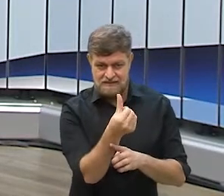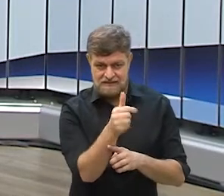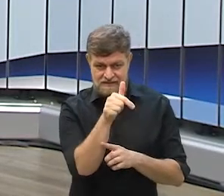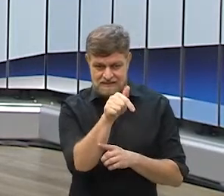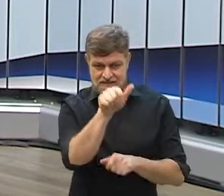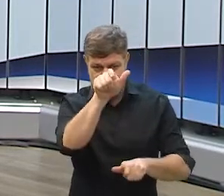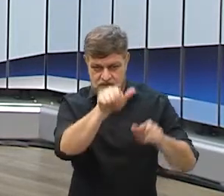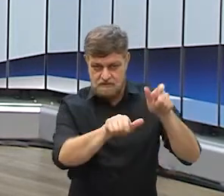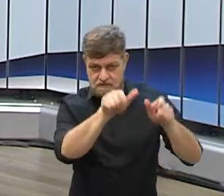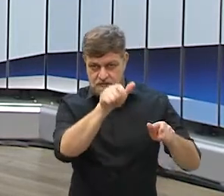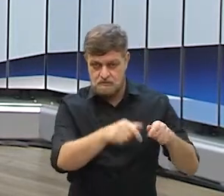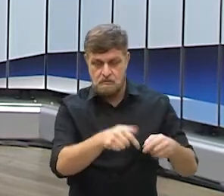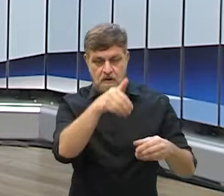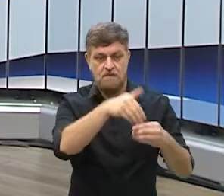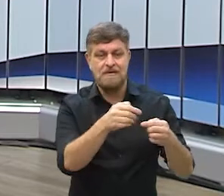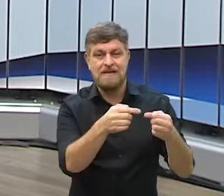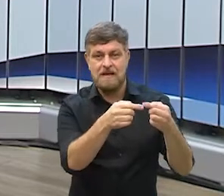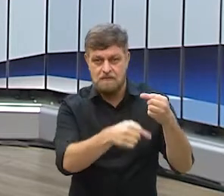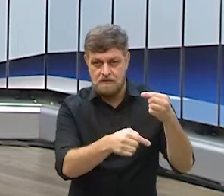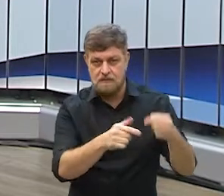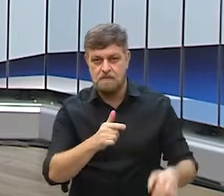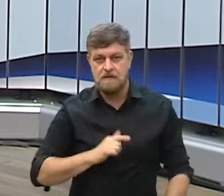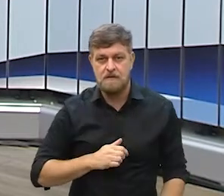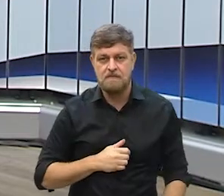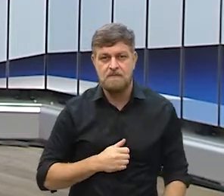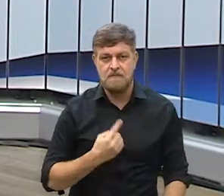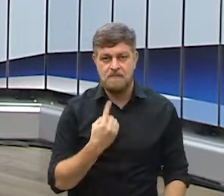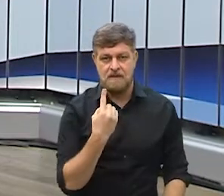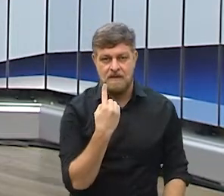243.367 pessoas. E ainda